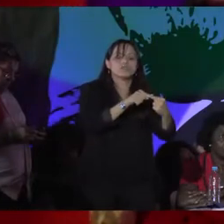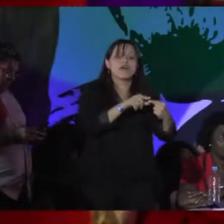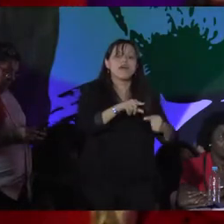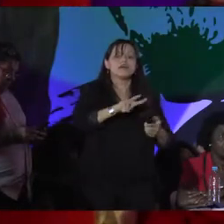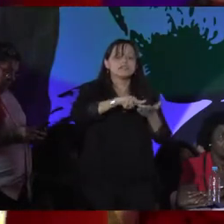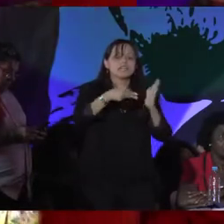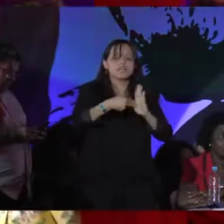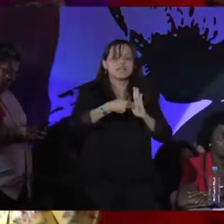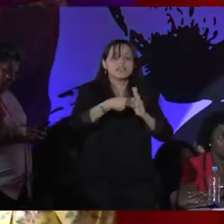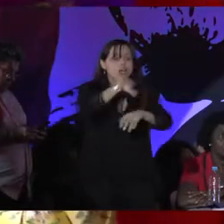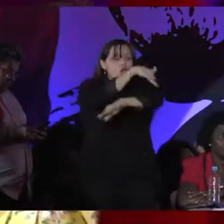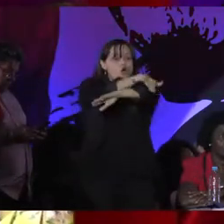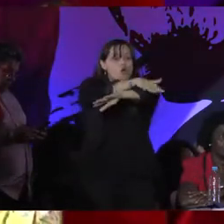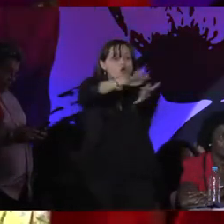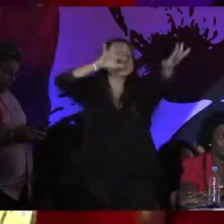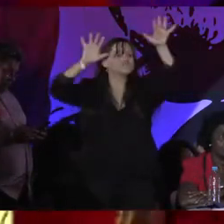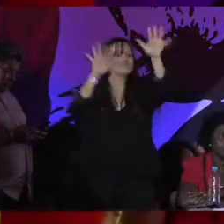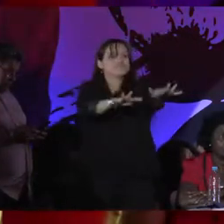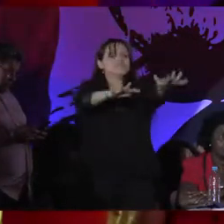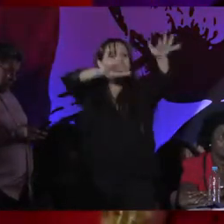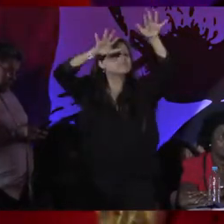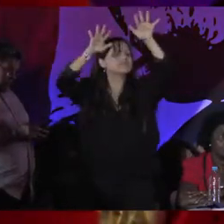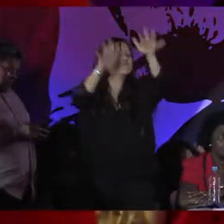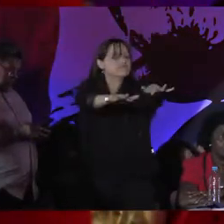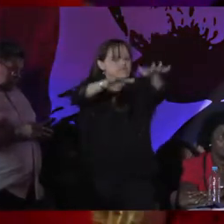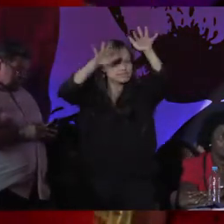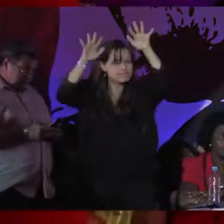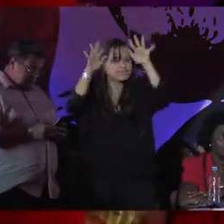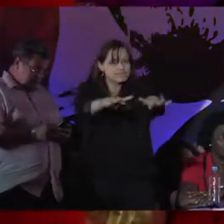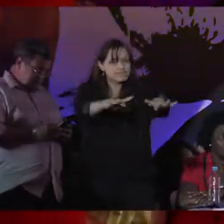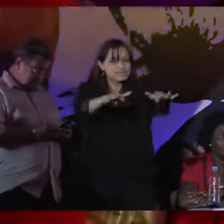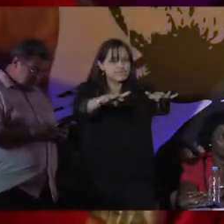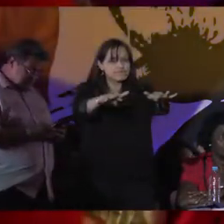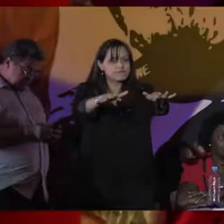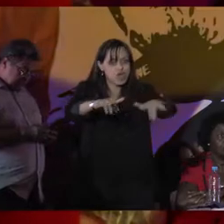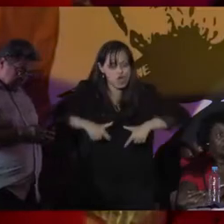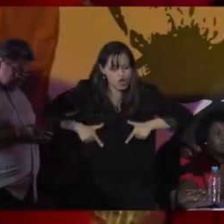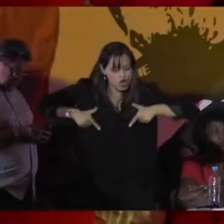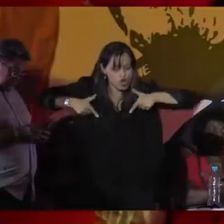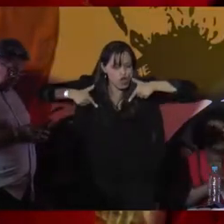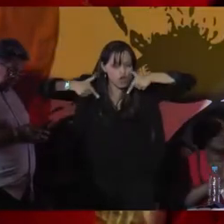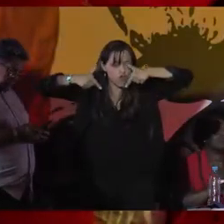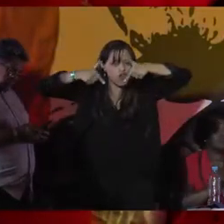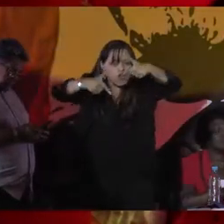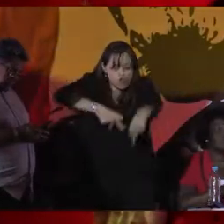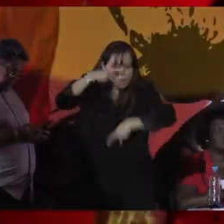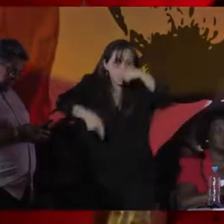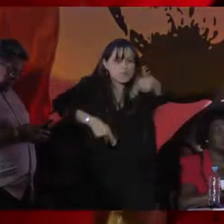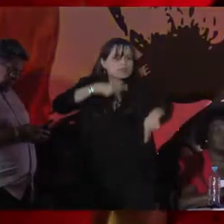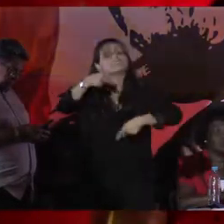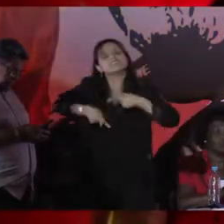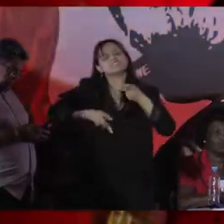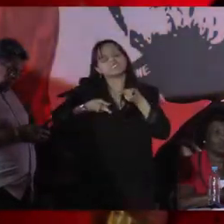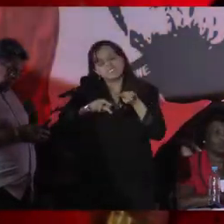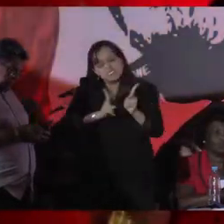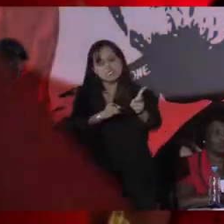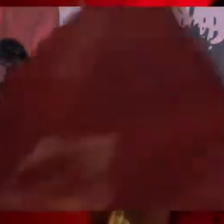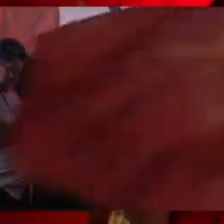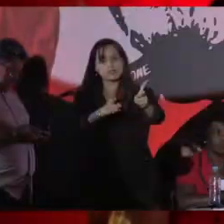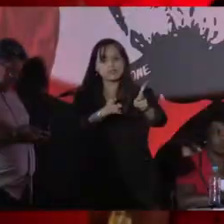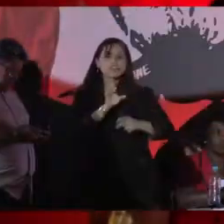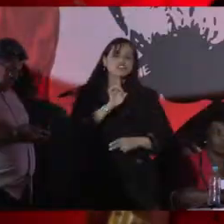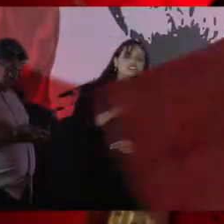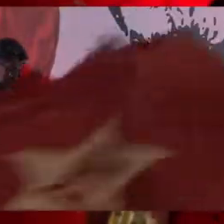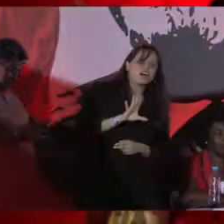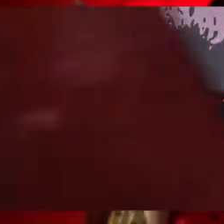tomar as ruas e transformar a luta de massas numa constante, não